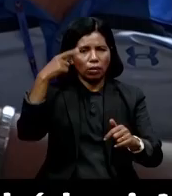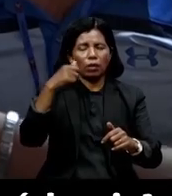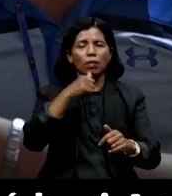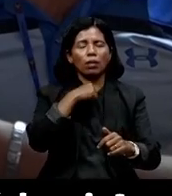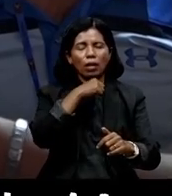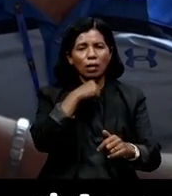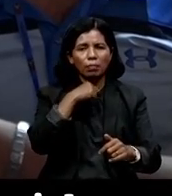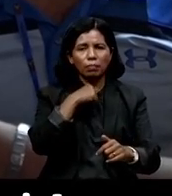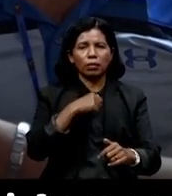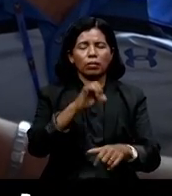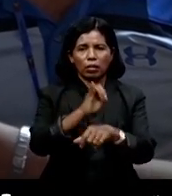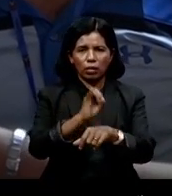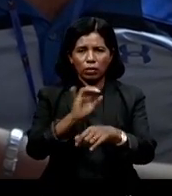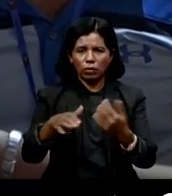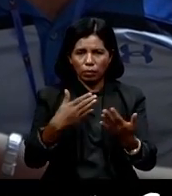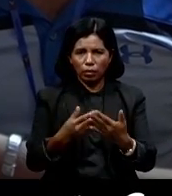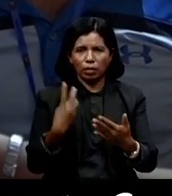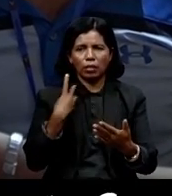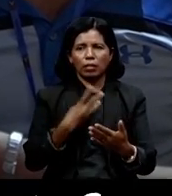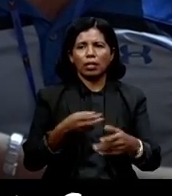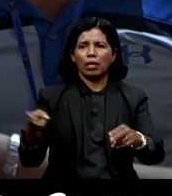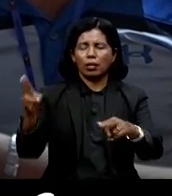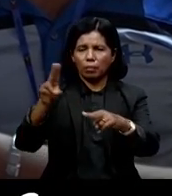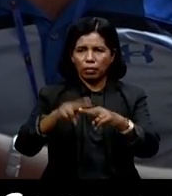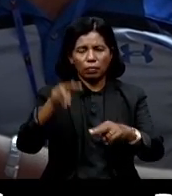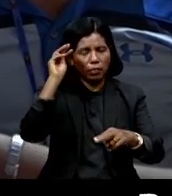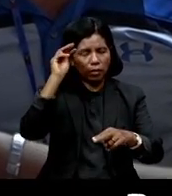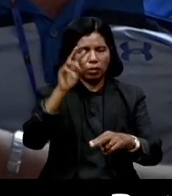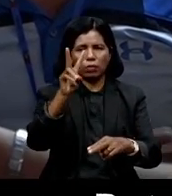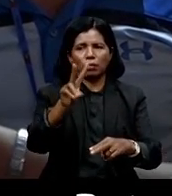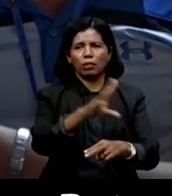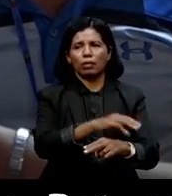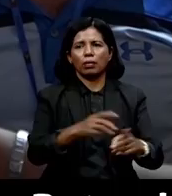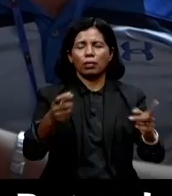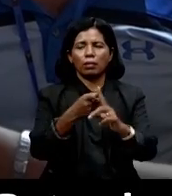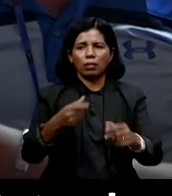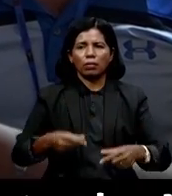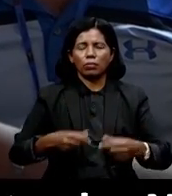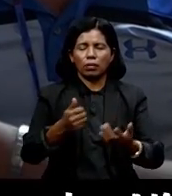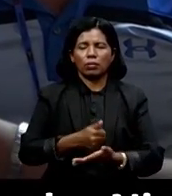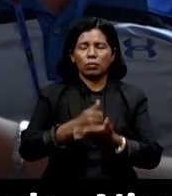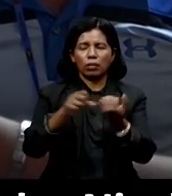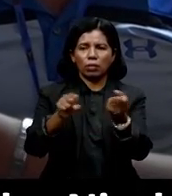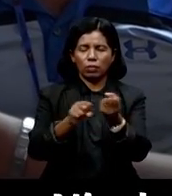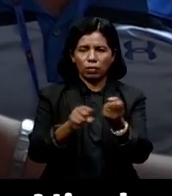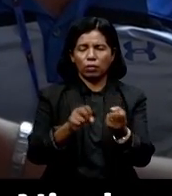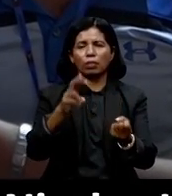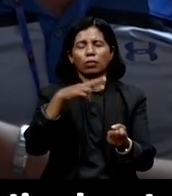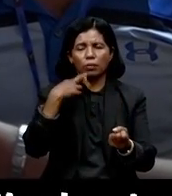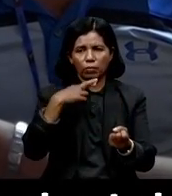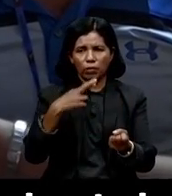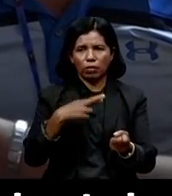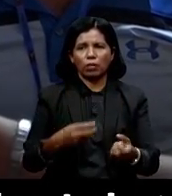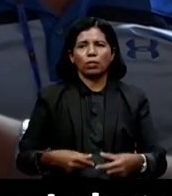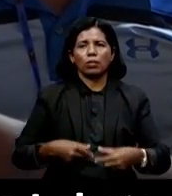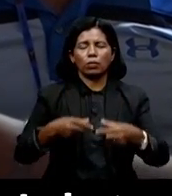né? Então, ita, amém, tangmos o Ministério Rua, né? Veja que Maimus fo suporta. Tuir